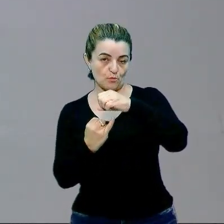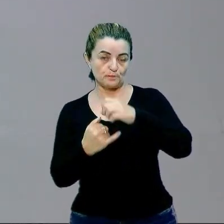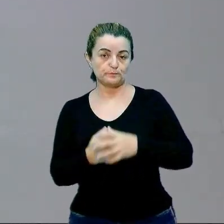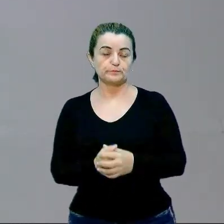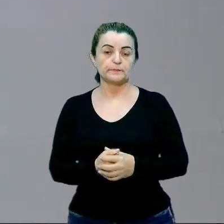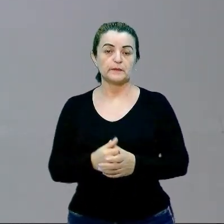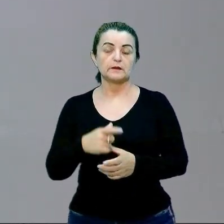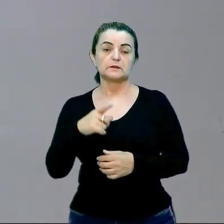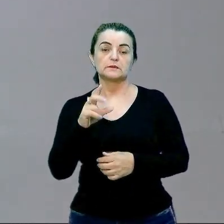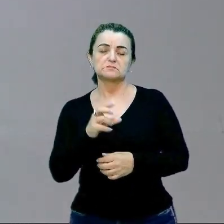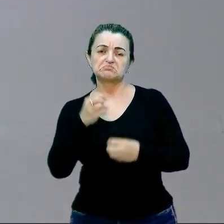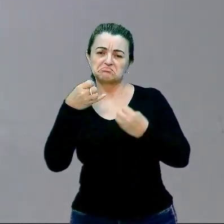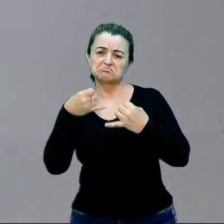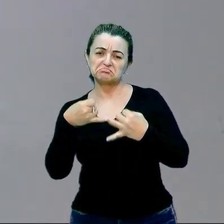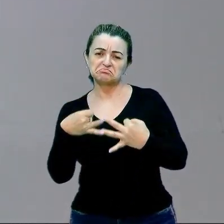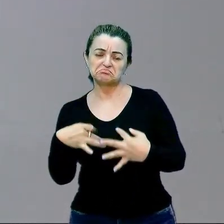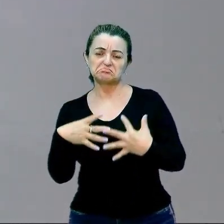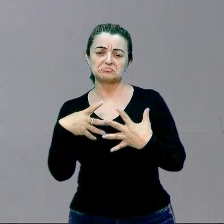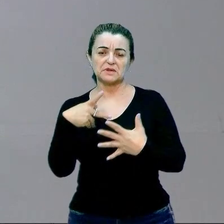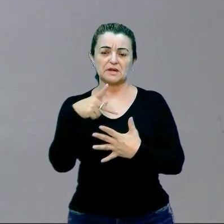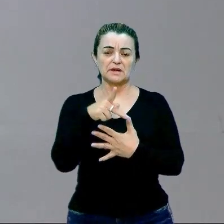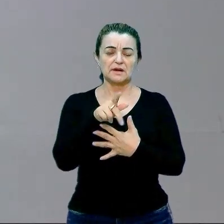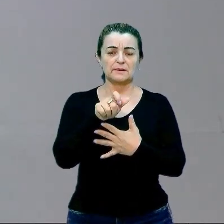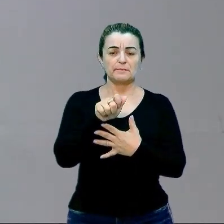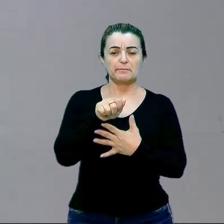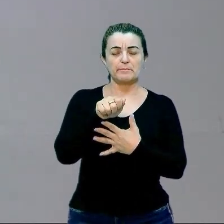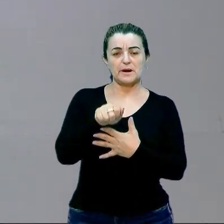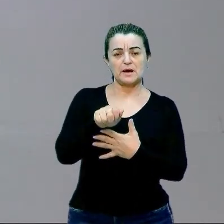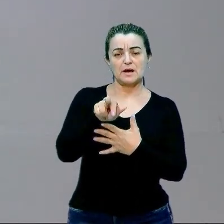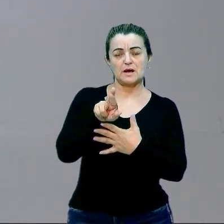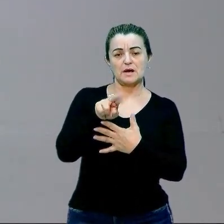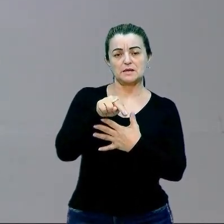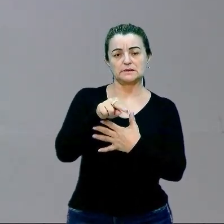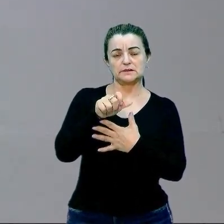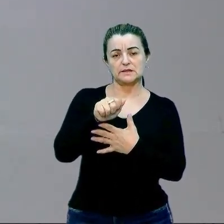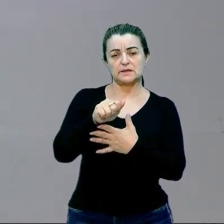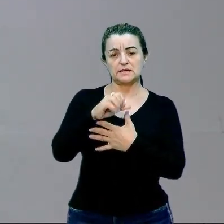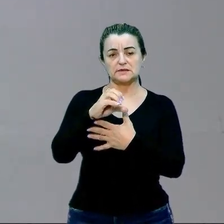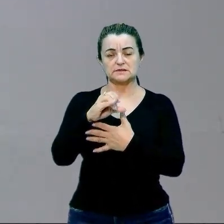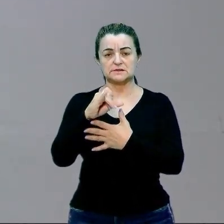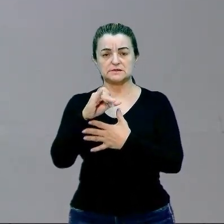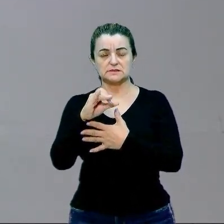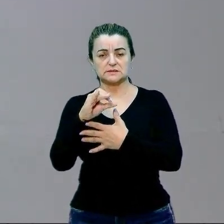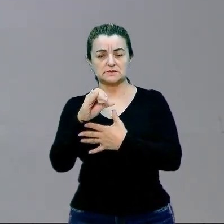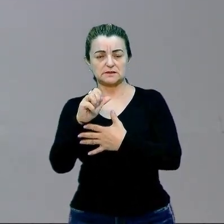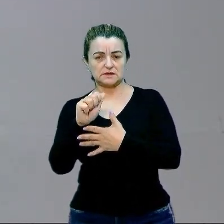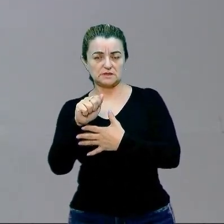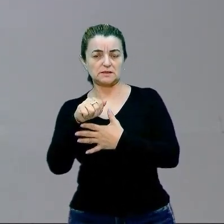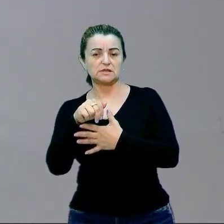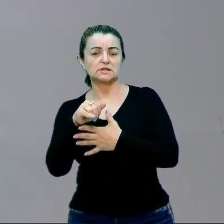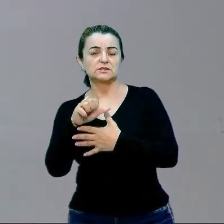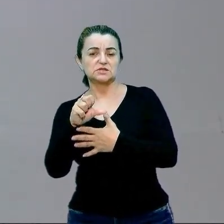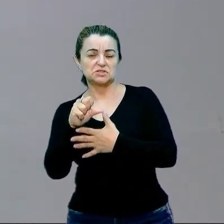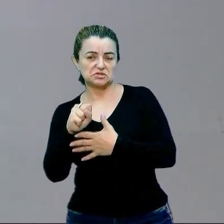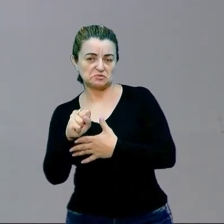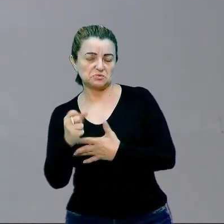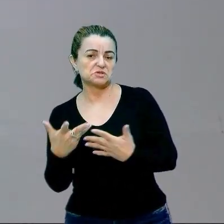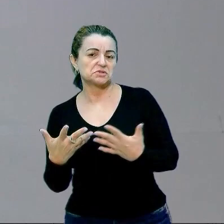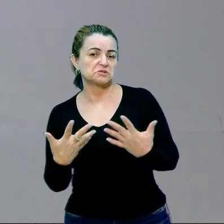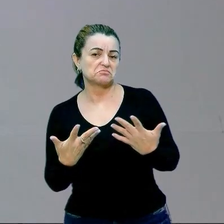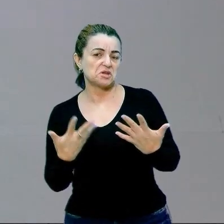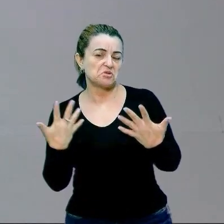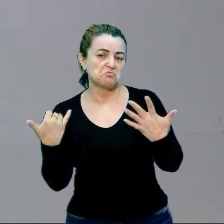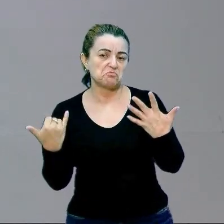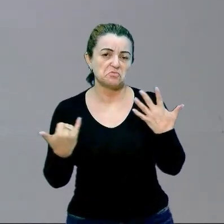o parnasianismo, que era, de certa forma, privilegiado, quer dizer, muito se falava em